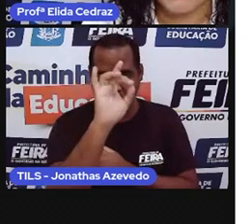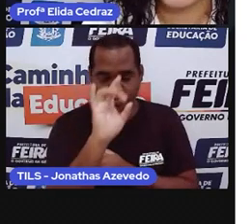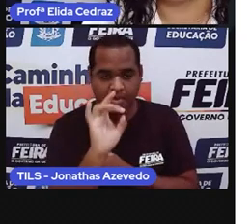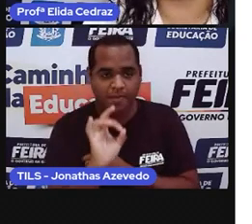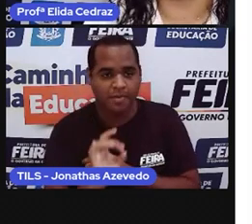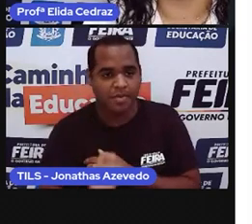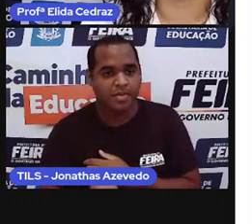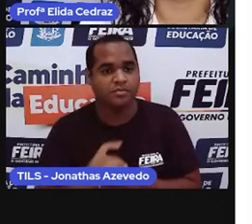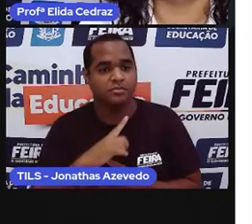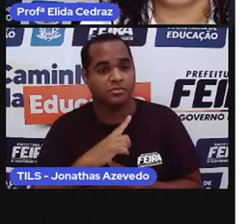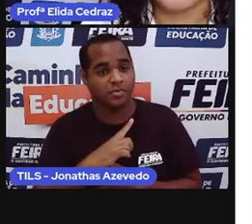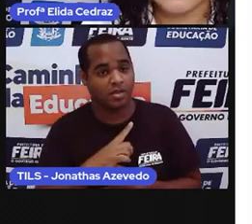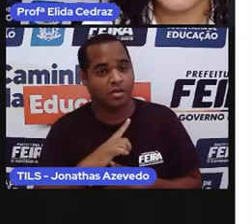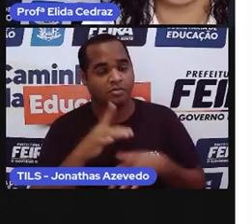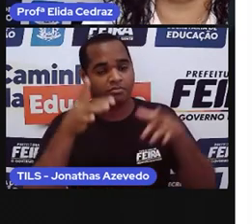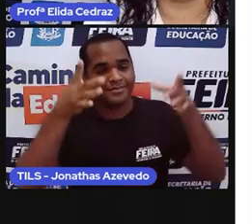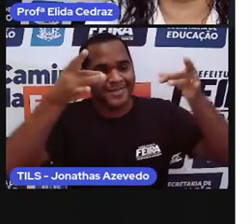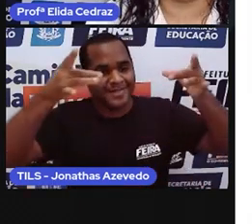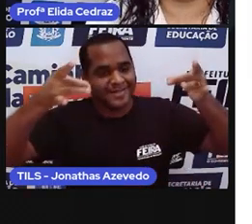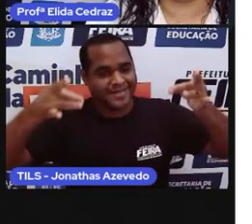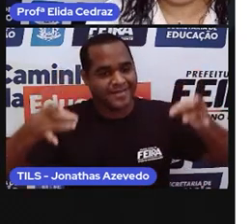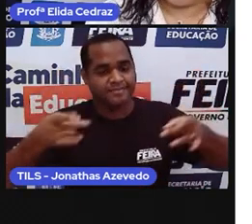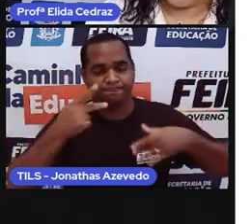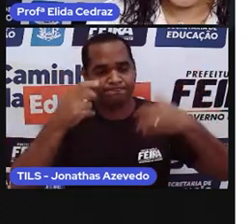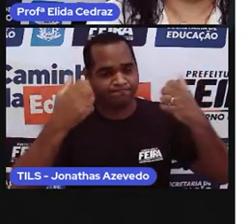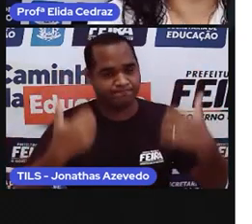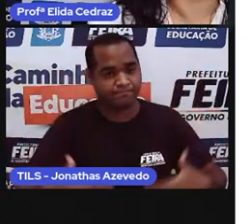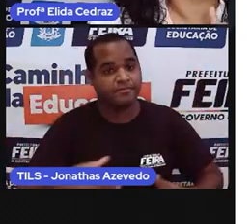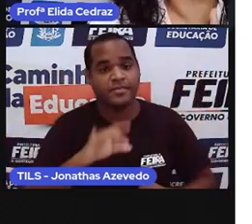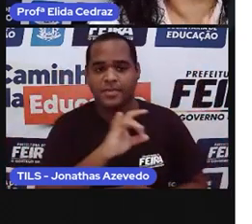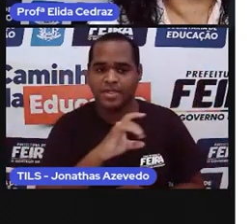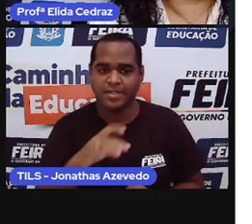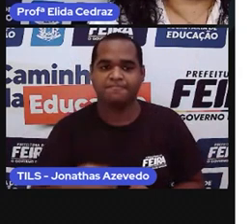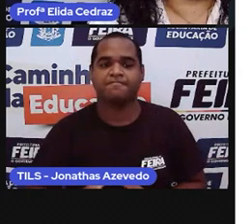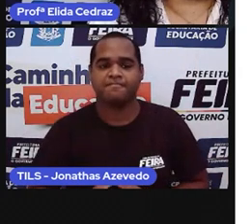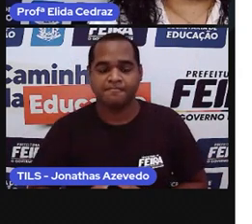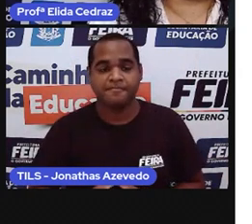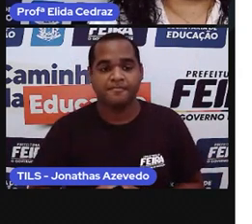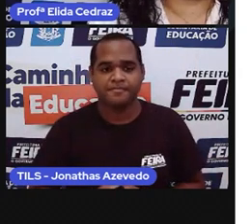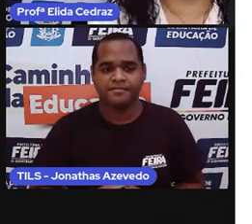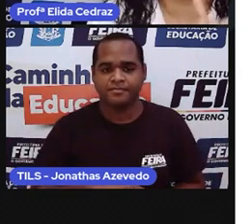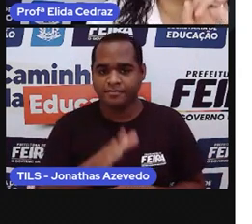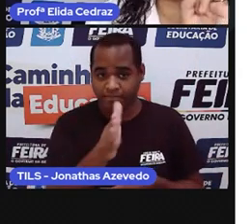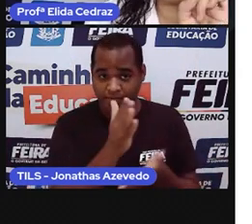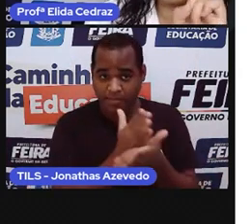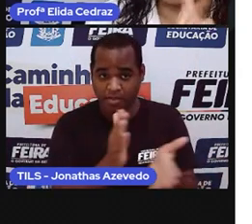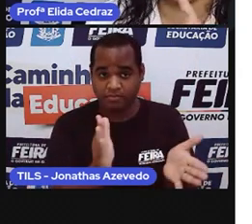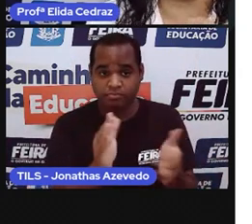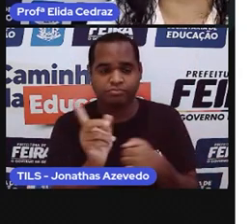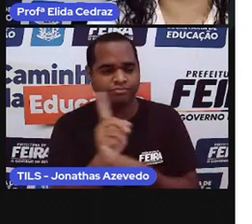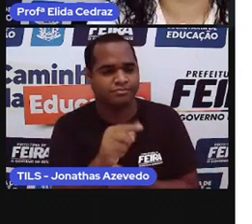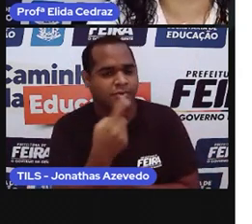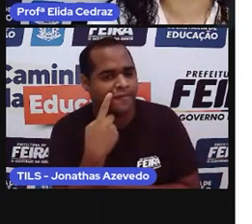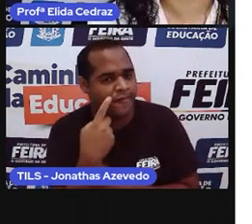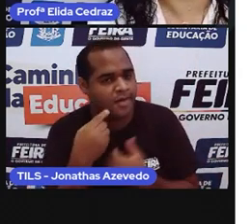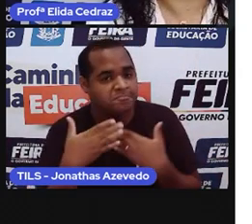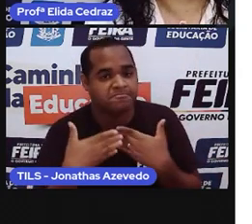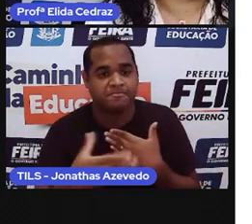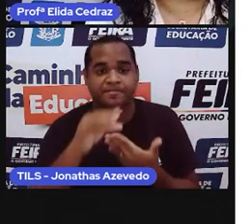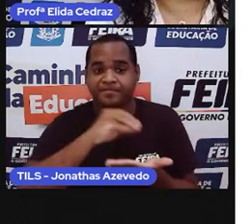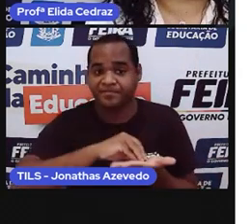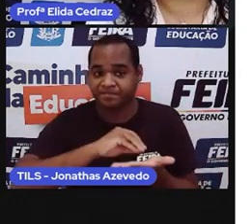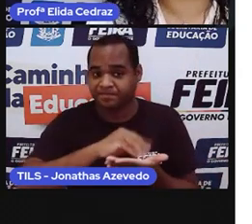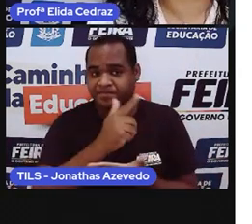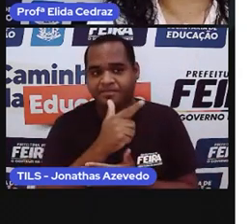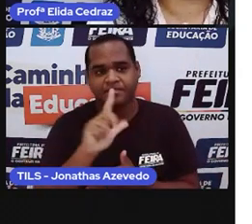uma música, de uma cantiga de roda, ainda não acabou. Falta mais um elemento